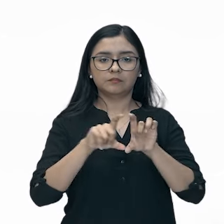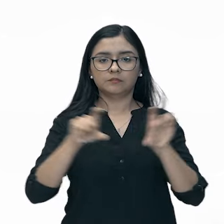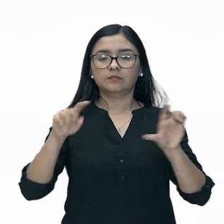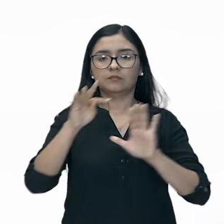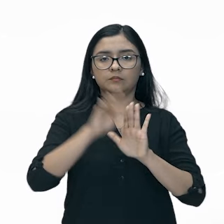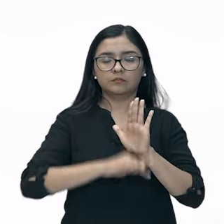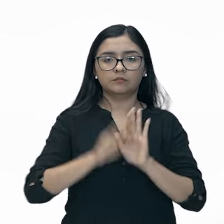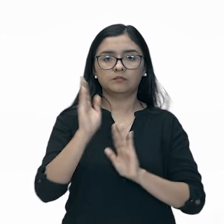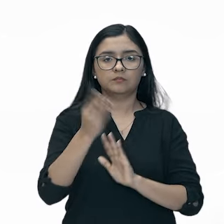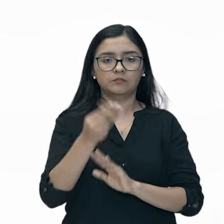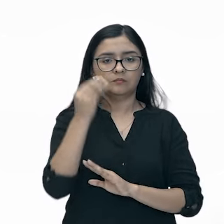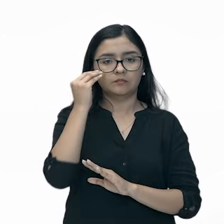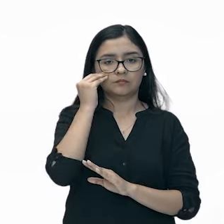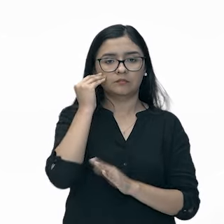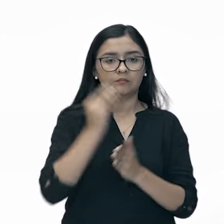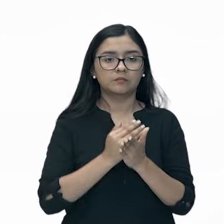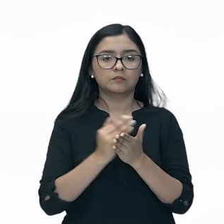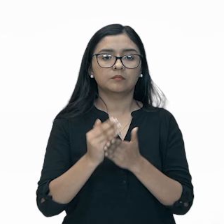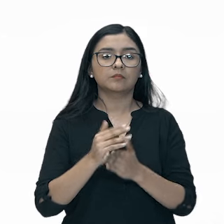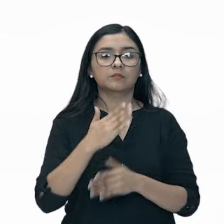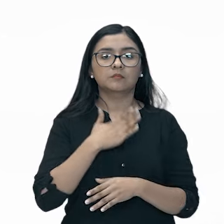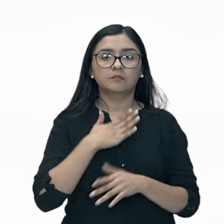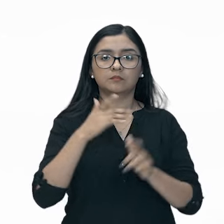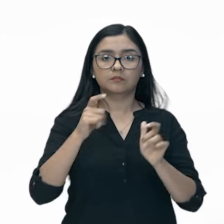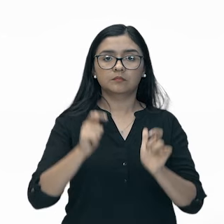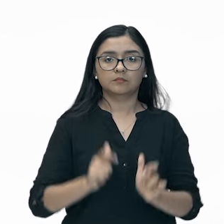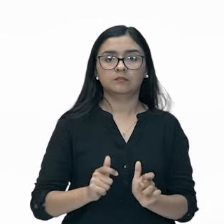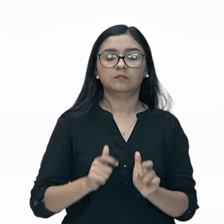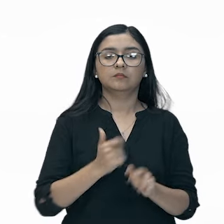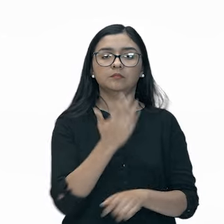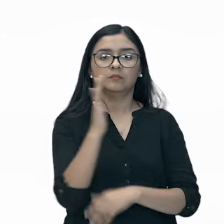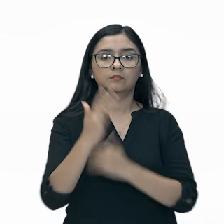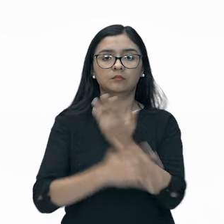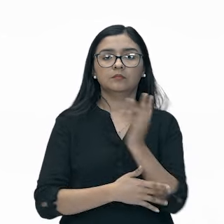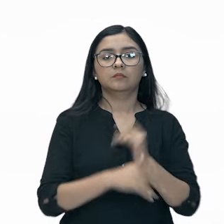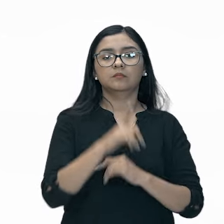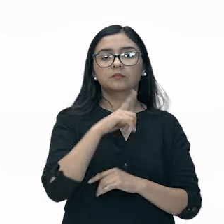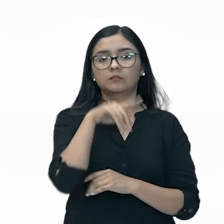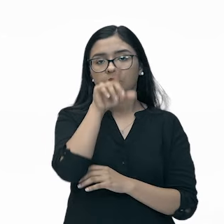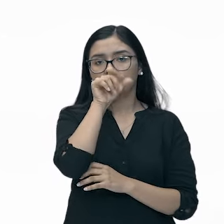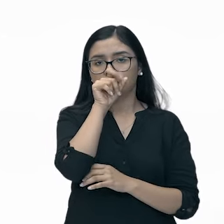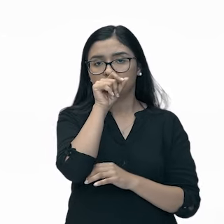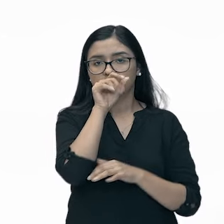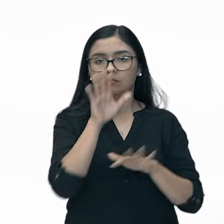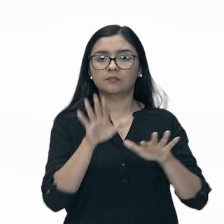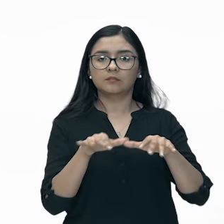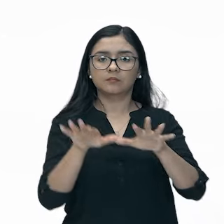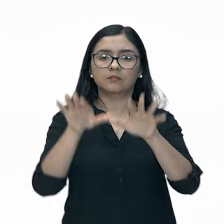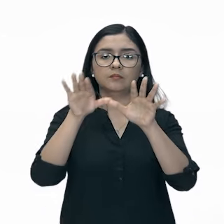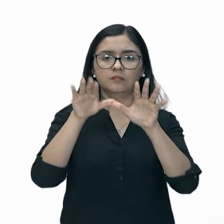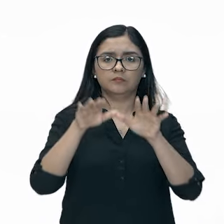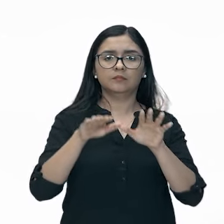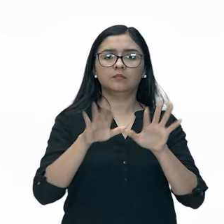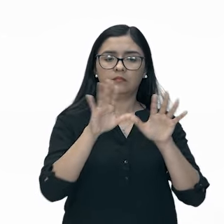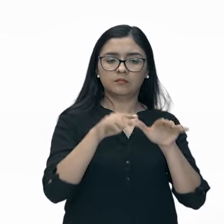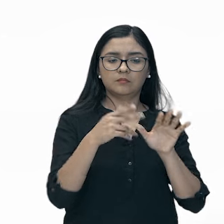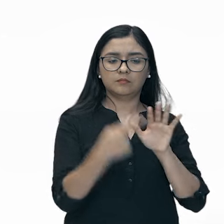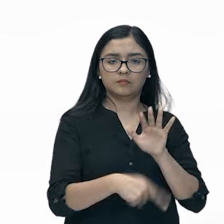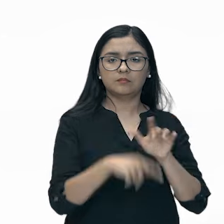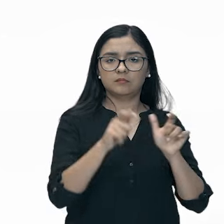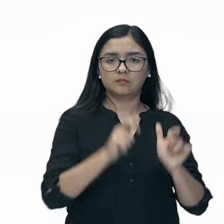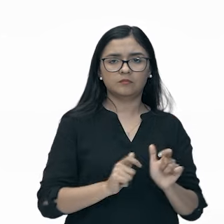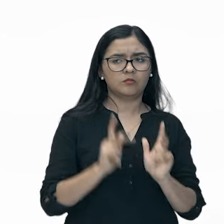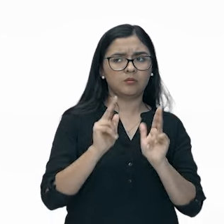início da aula não é minha terra tem palmeiras onde canta o sabiá as aves que aqui goji não